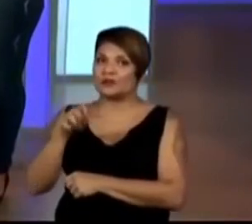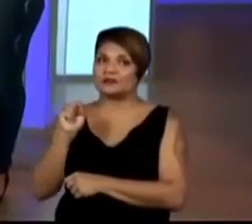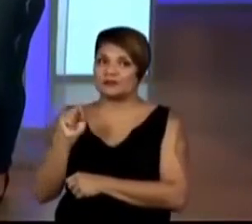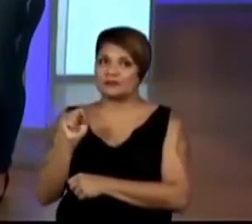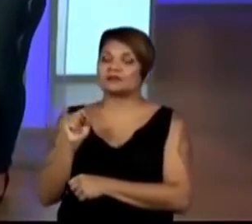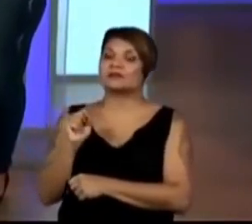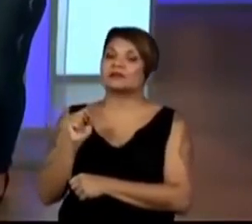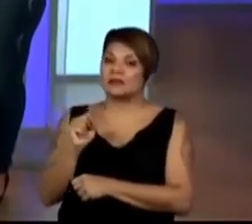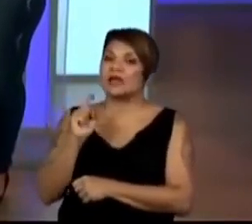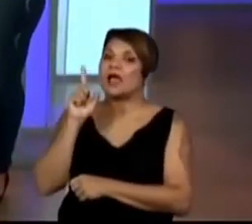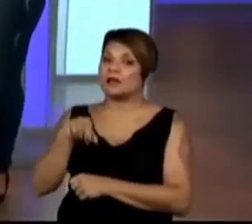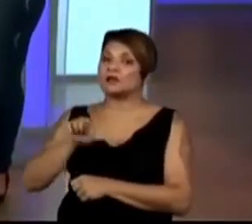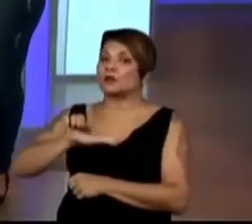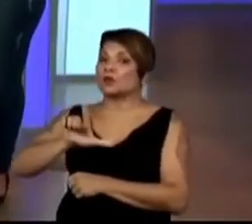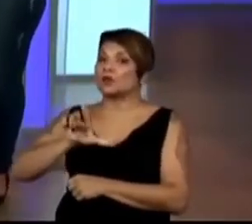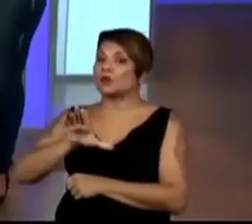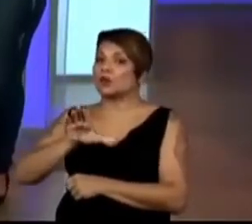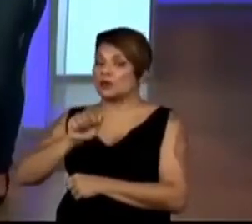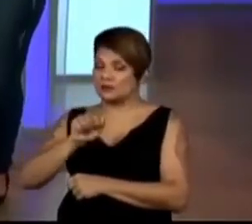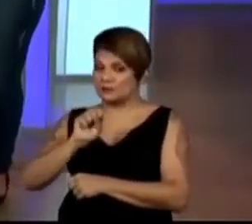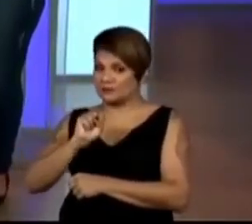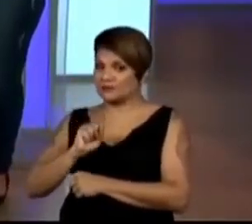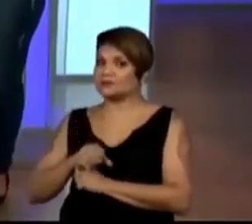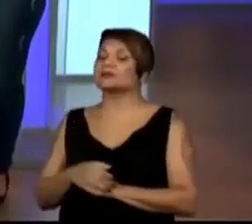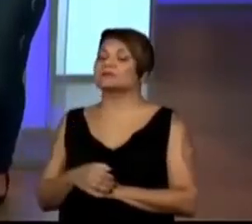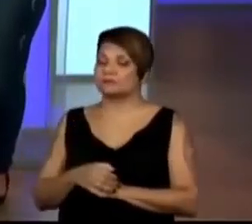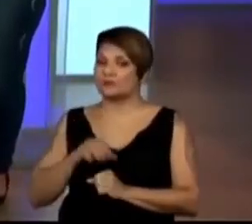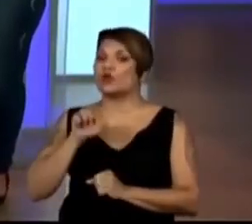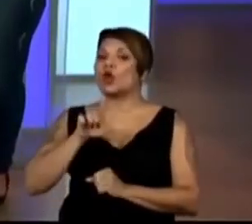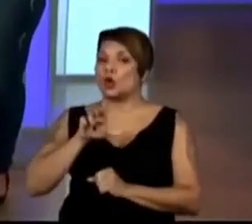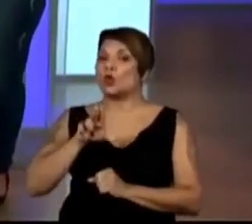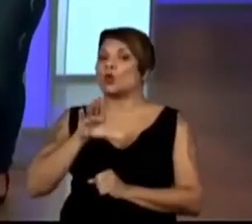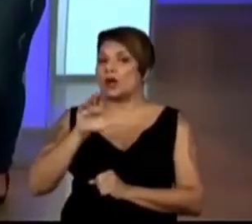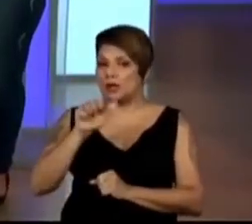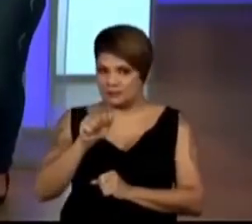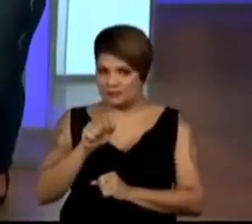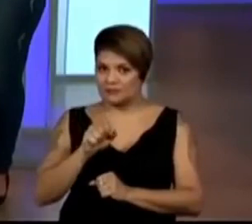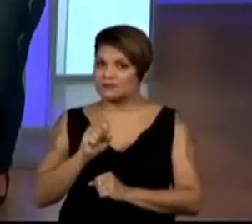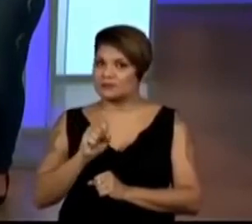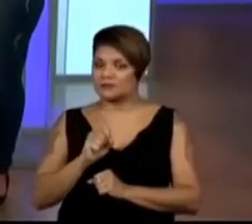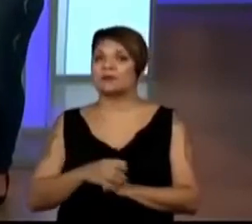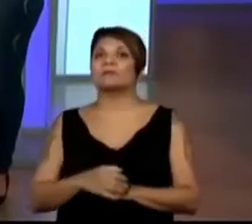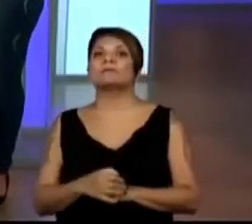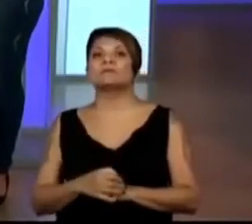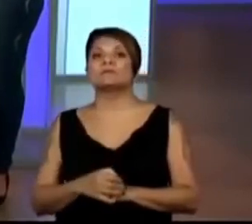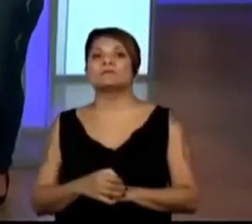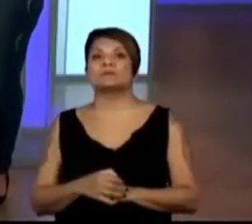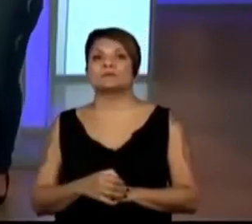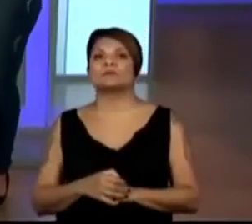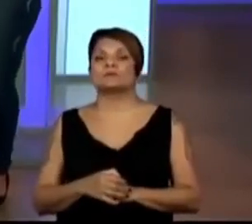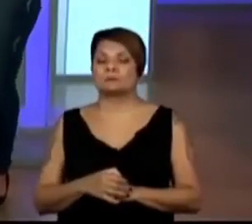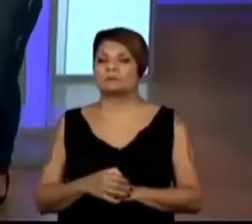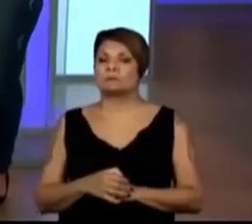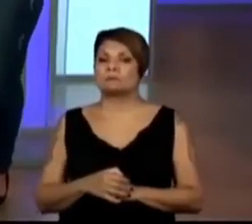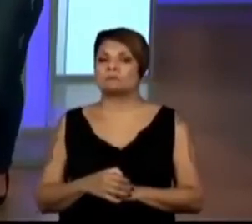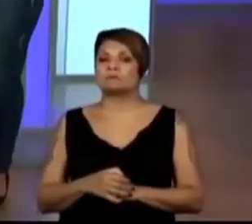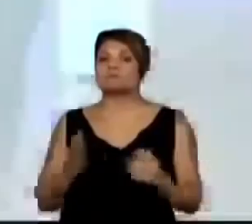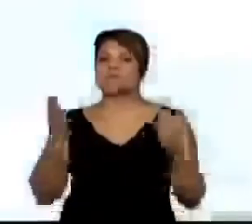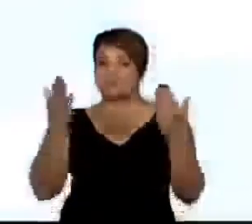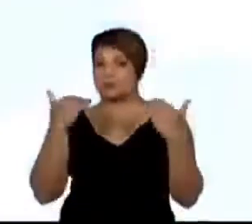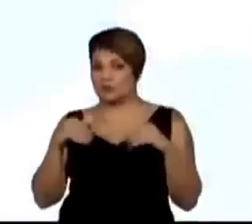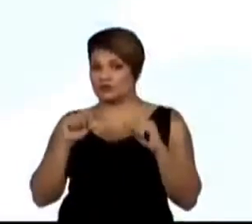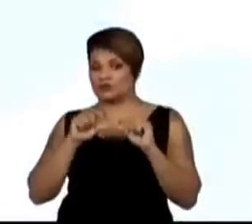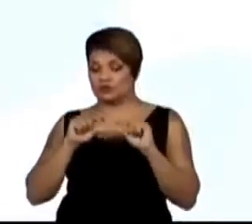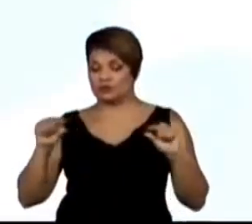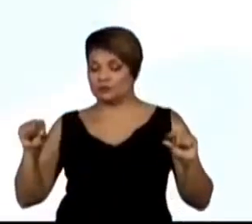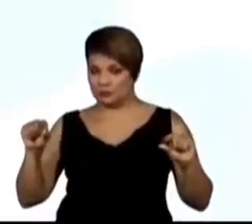as tampinhas do Lucas. Isso. Essa daqui é do Lucas. Né? Vamos colocar só a letra L aqui para a gente lembrar que é do Lucas. Se